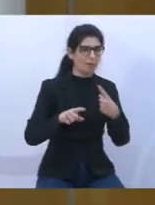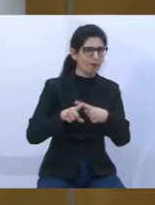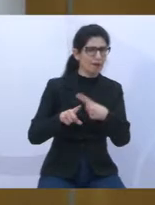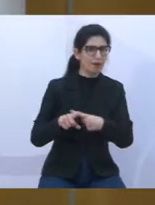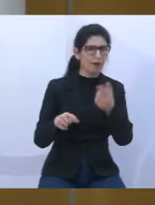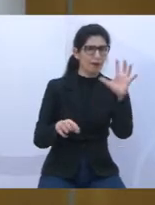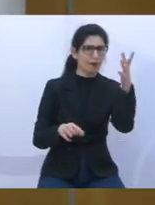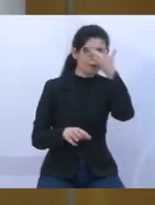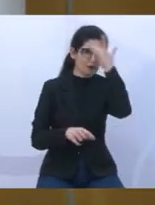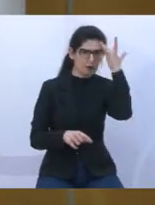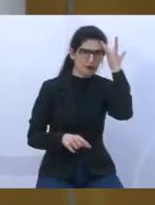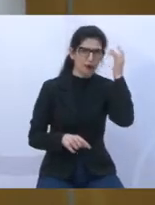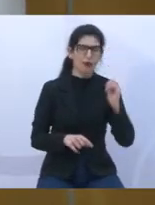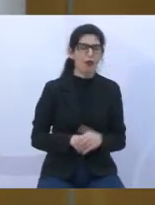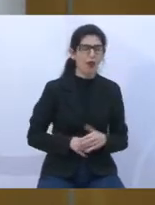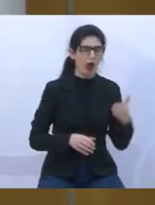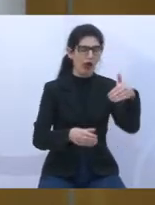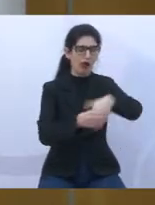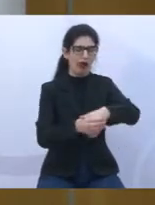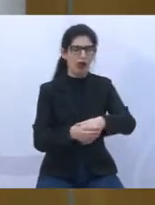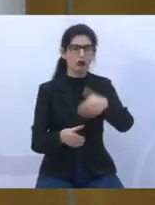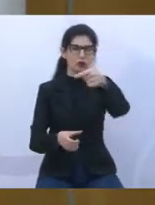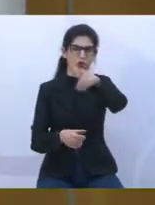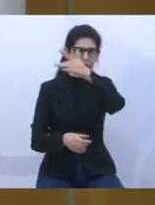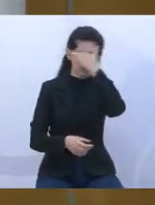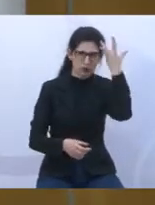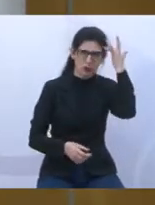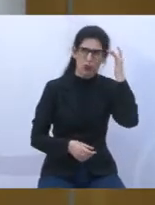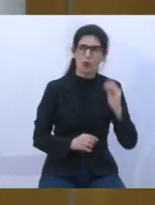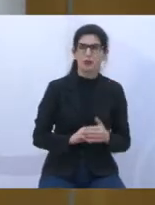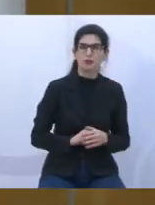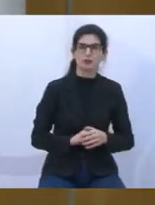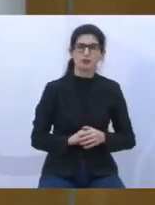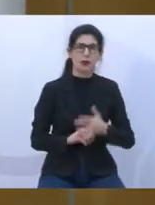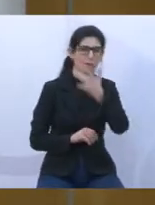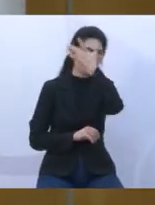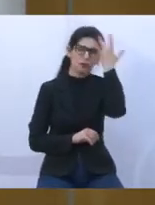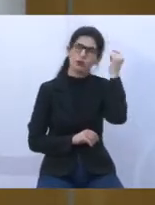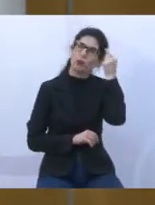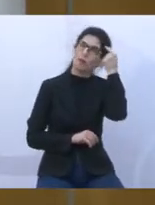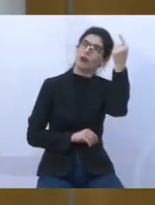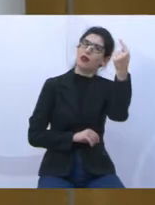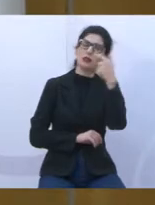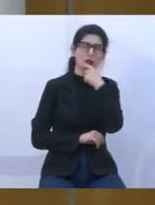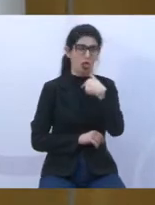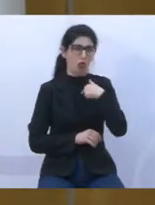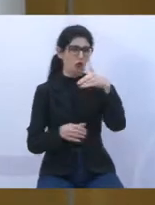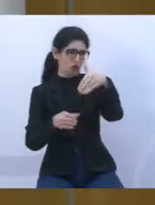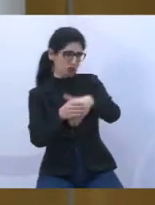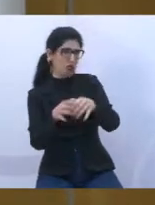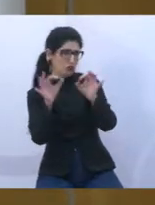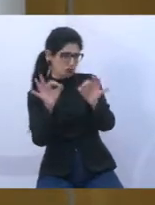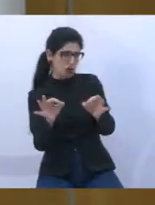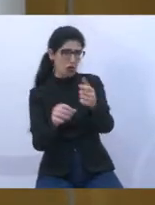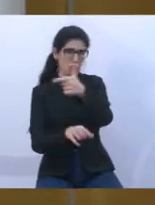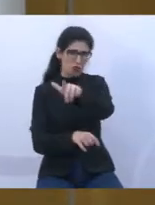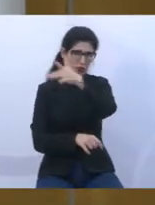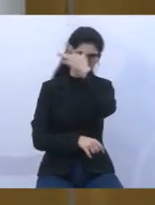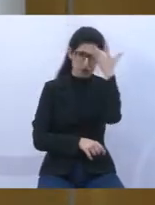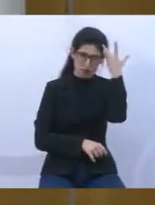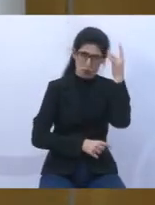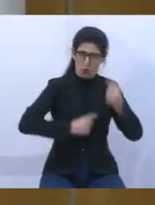às urnas e elege um representante ela espera o que ela espera que o governo governe